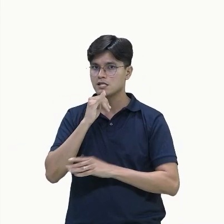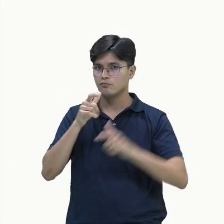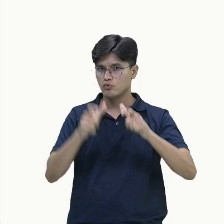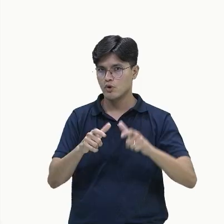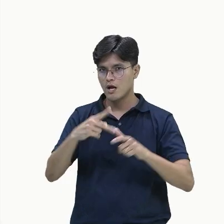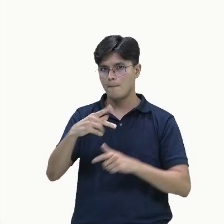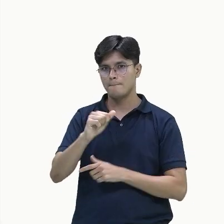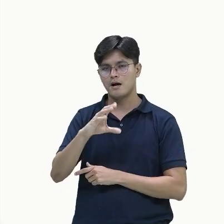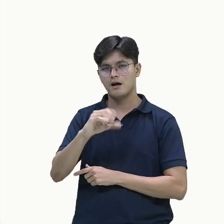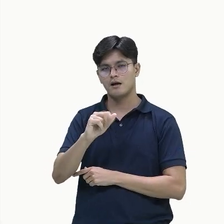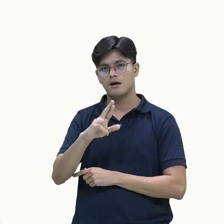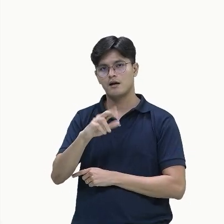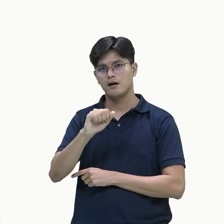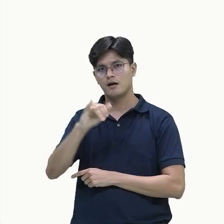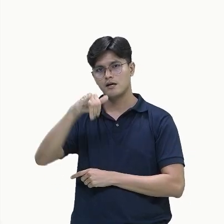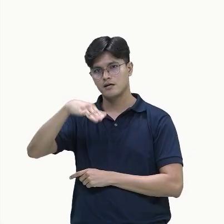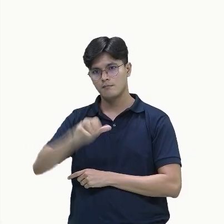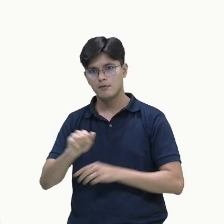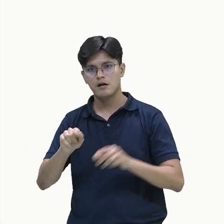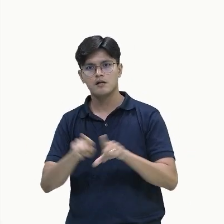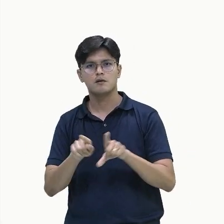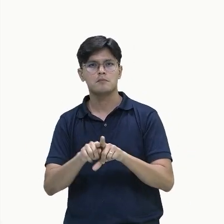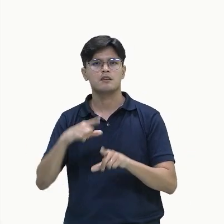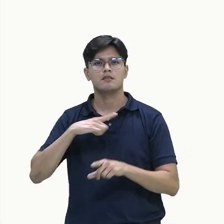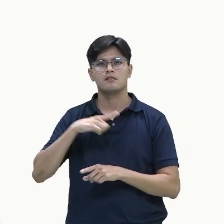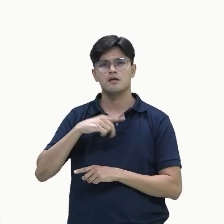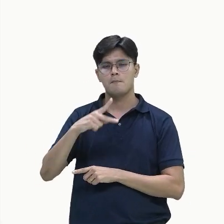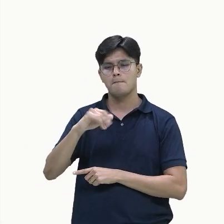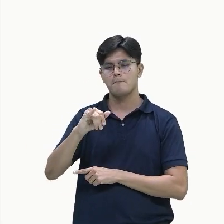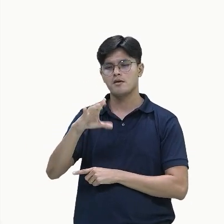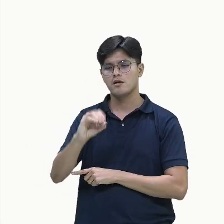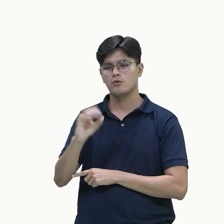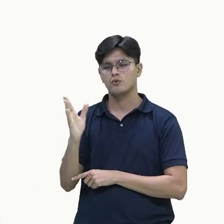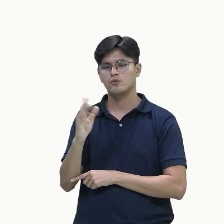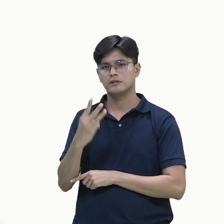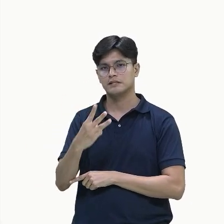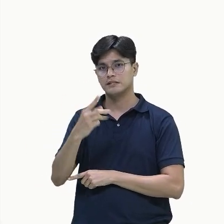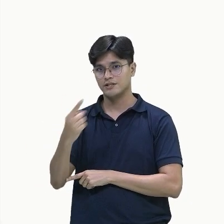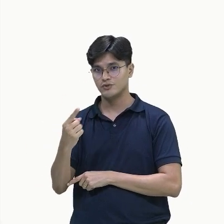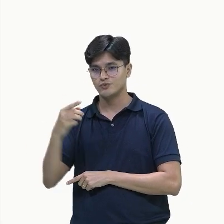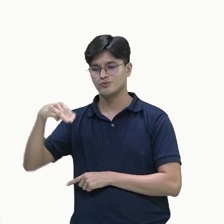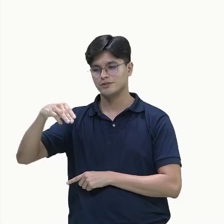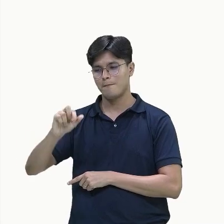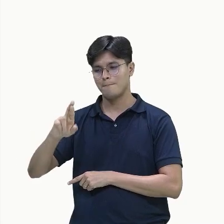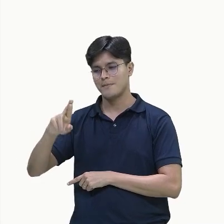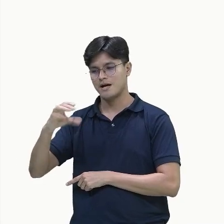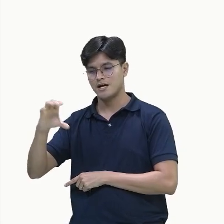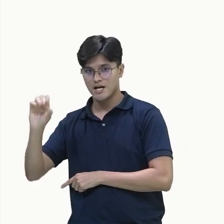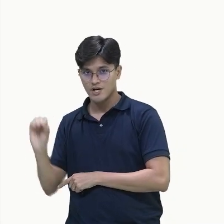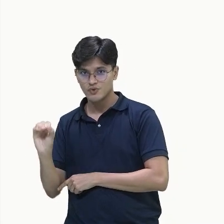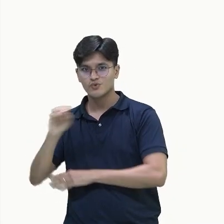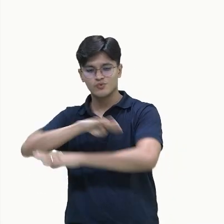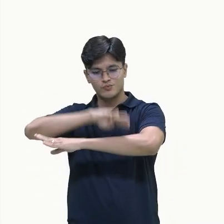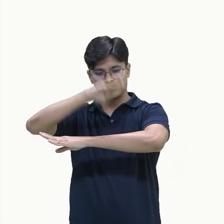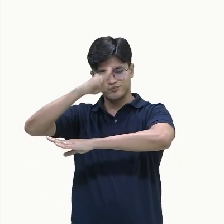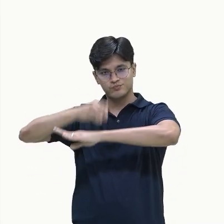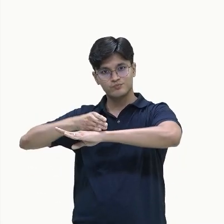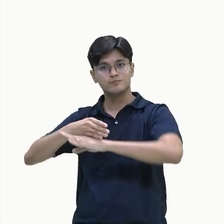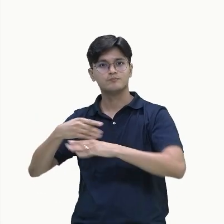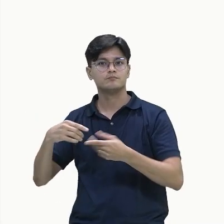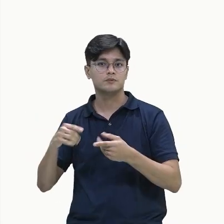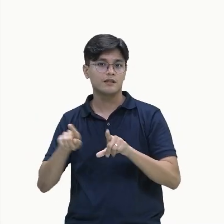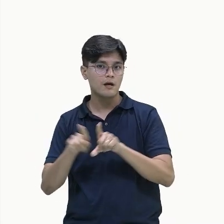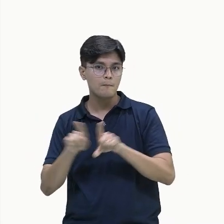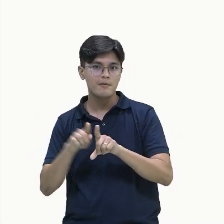de Março. Então, realmente... E aqui, ó, o Pico da Neblina, tá? Então, a gente observa realmente